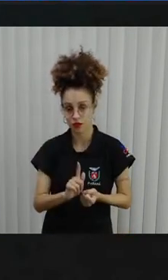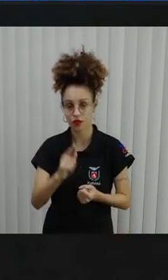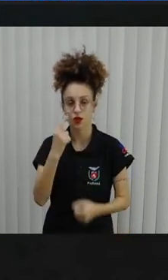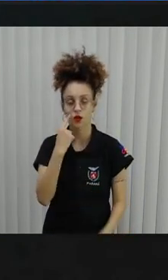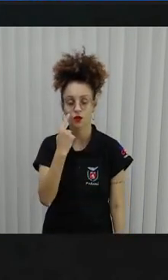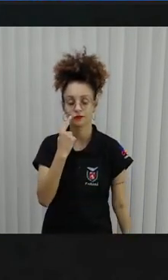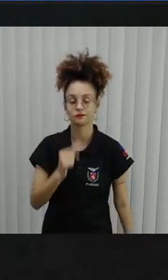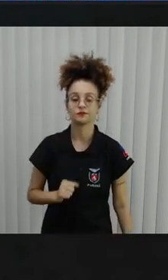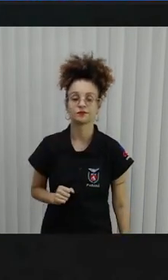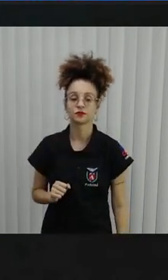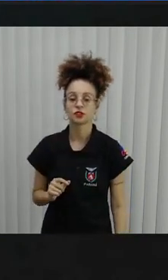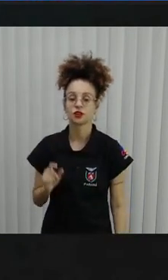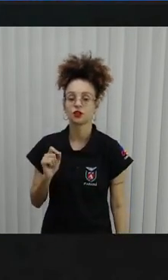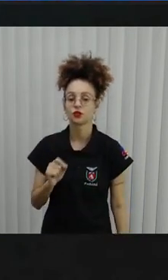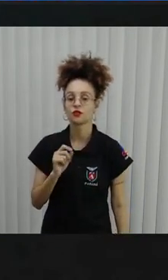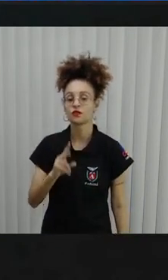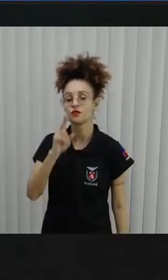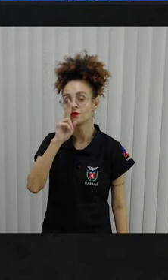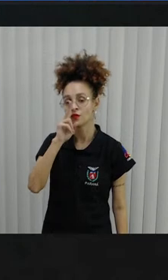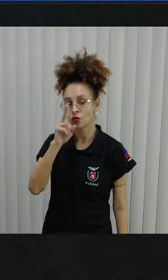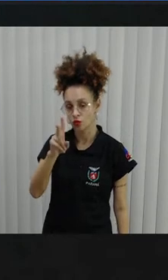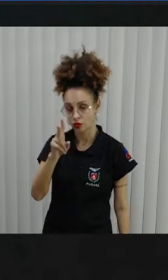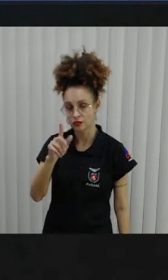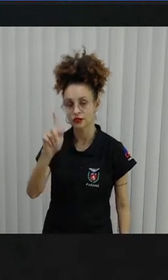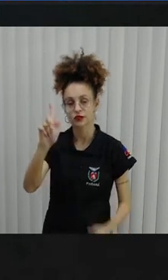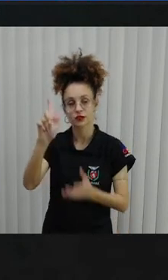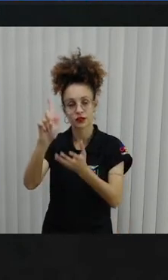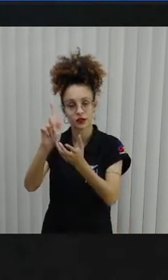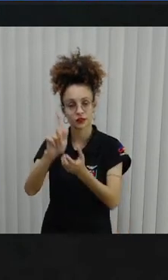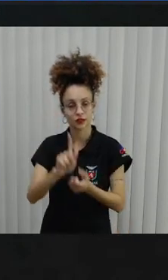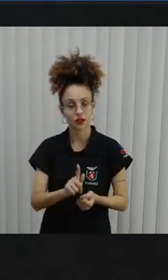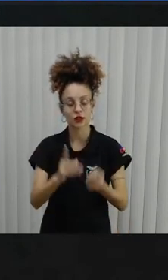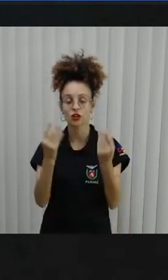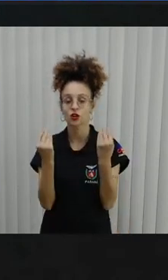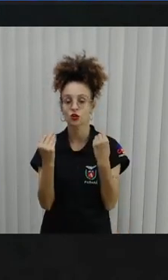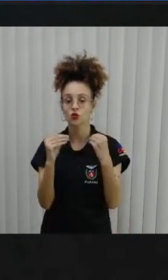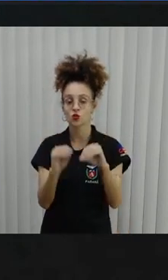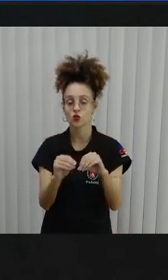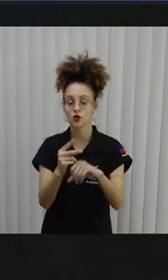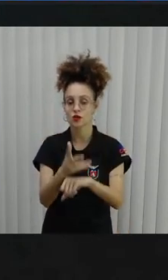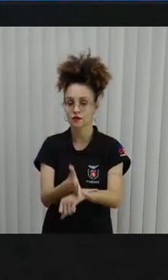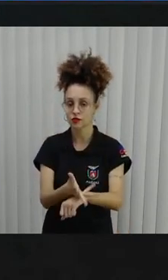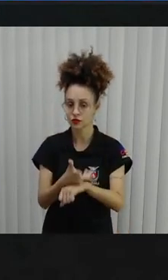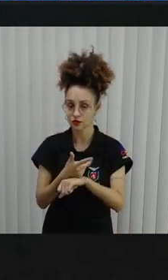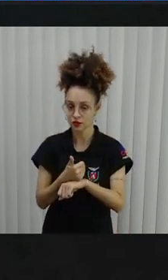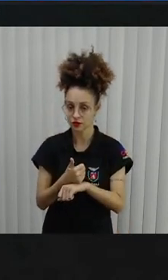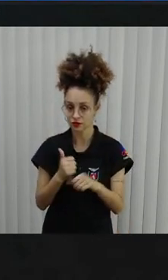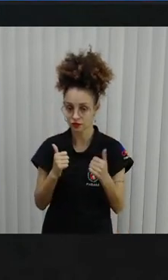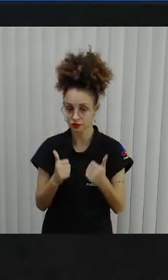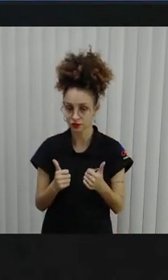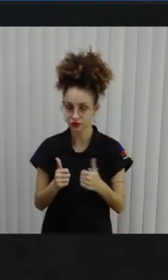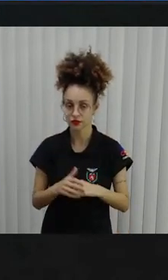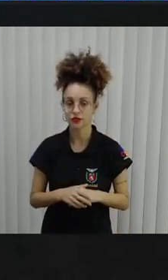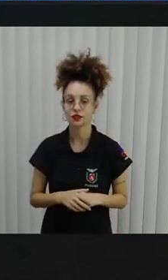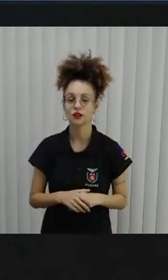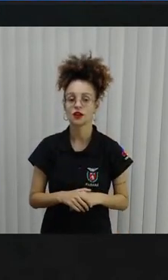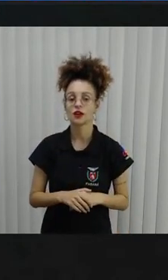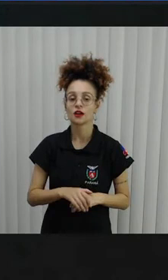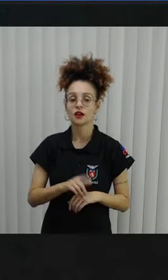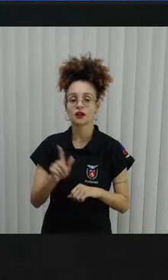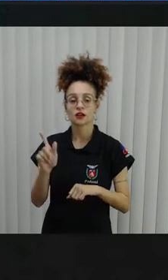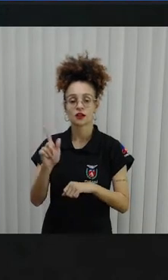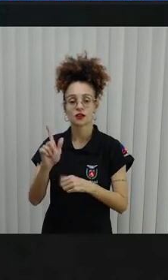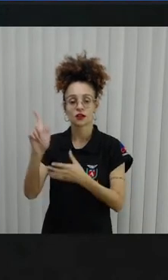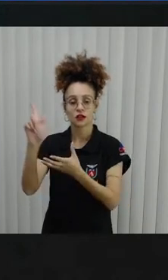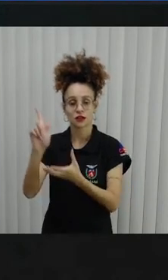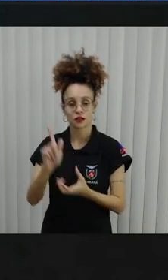vou falar assim, ó. Pega a força da gravidade e coloca na velocidade, beleza? Então, pega a força da